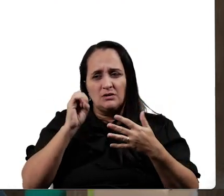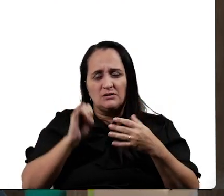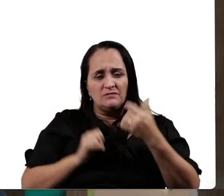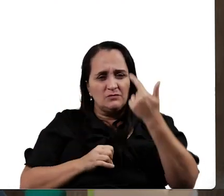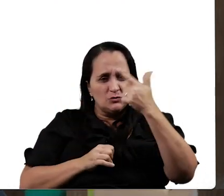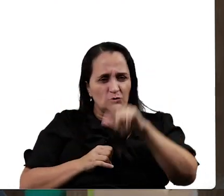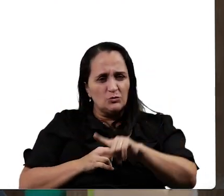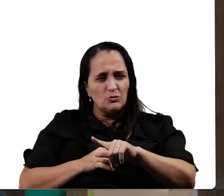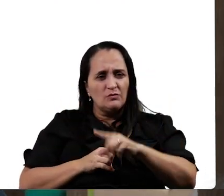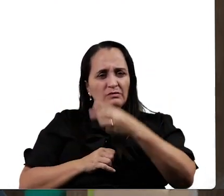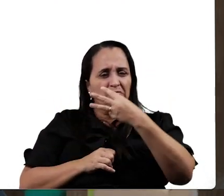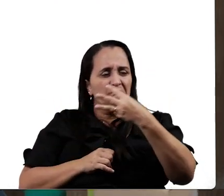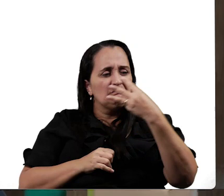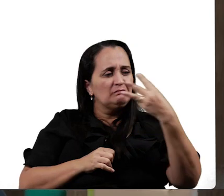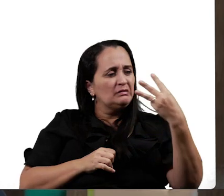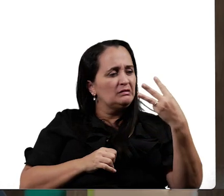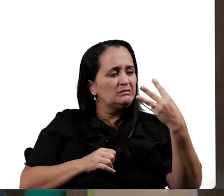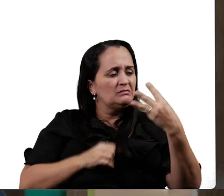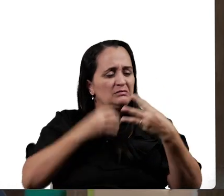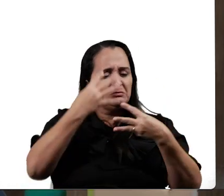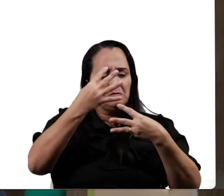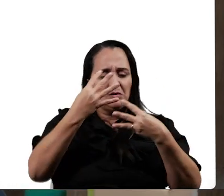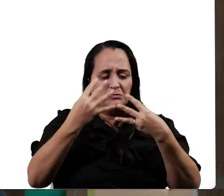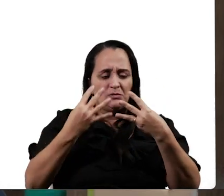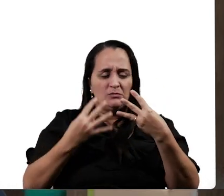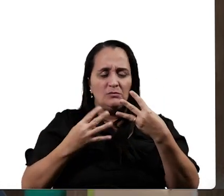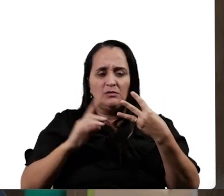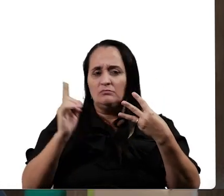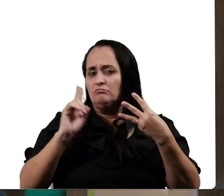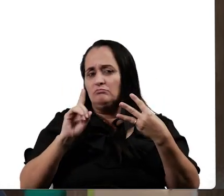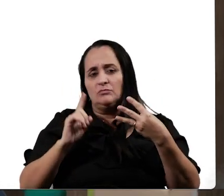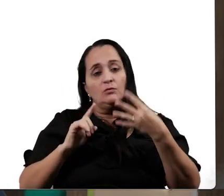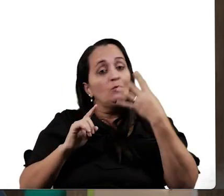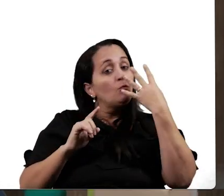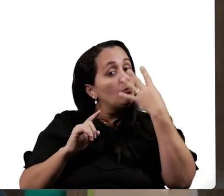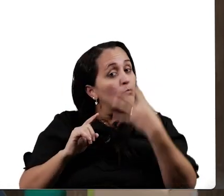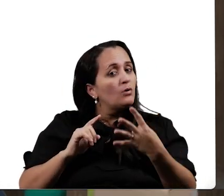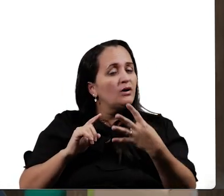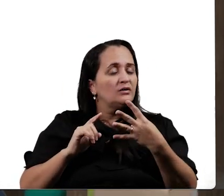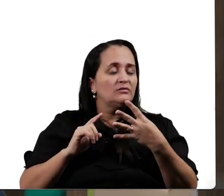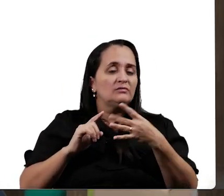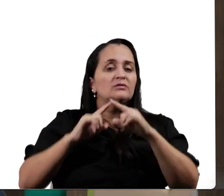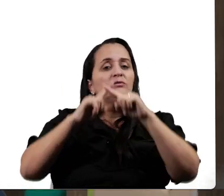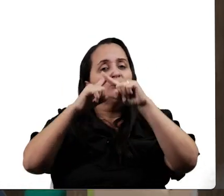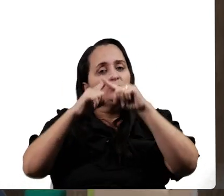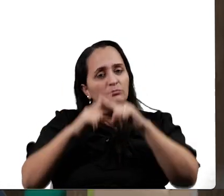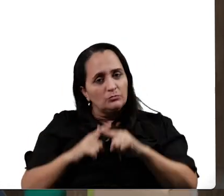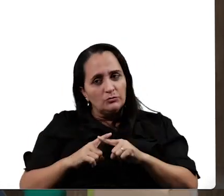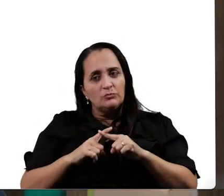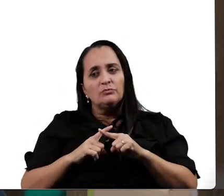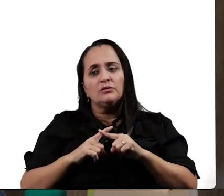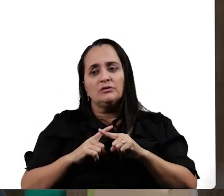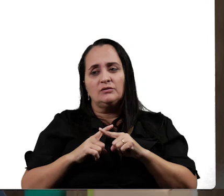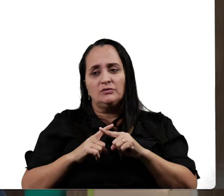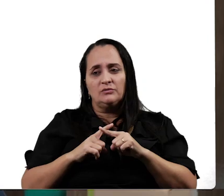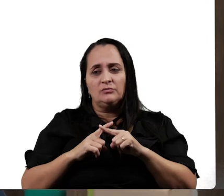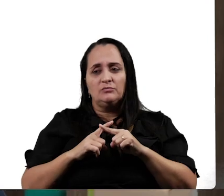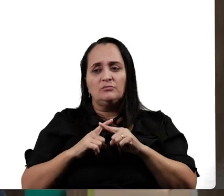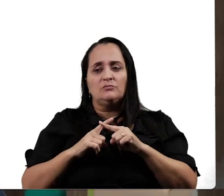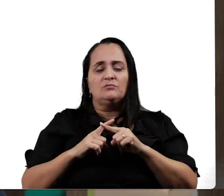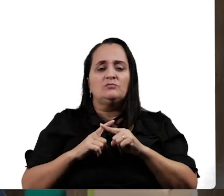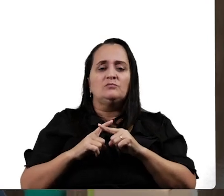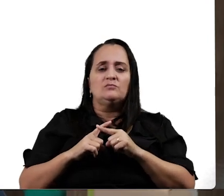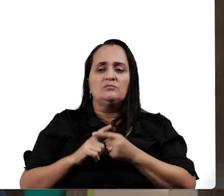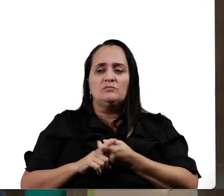vezes e aqui nós estamos repetindo ele quatro vezes então estamos multiplicando e a gente multiplica